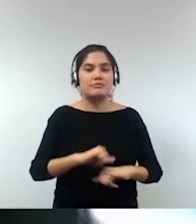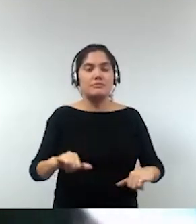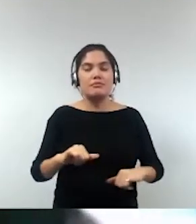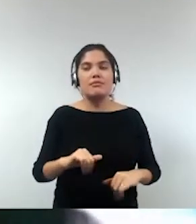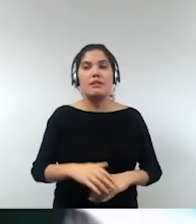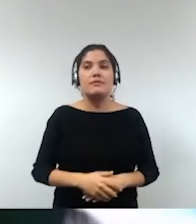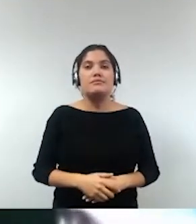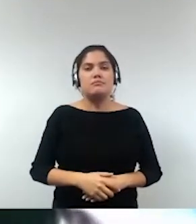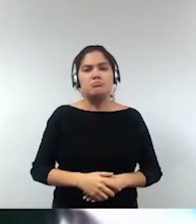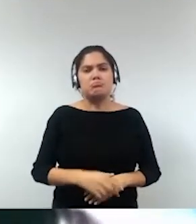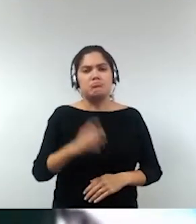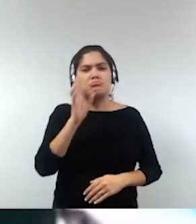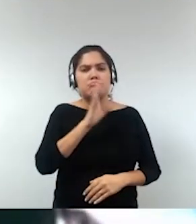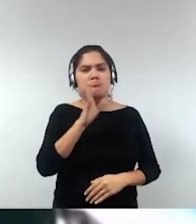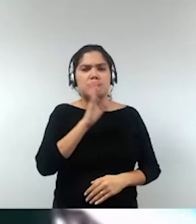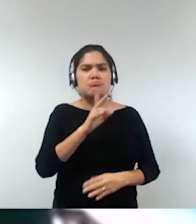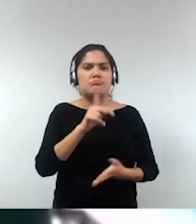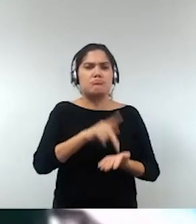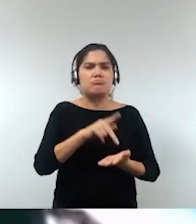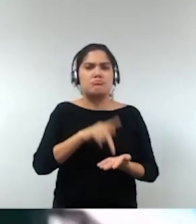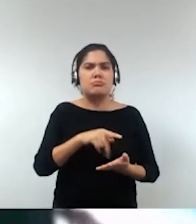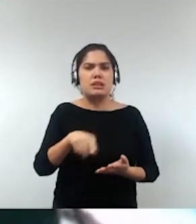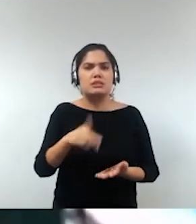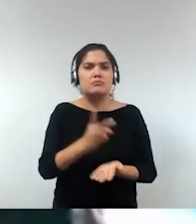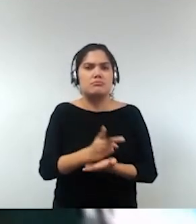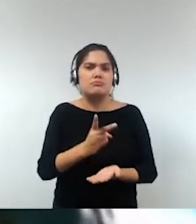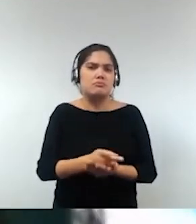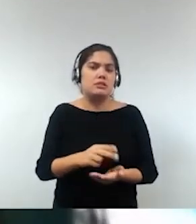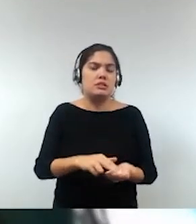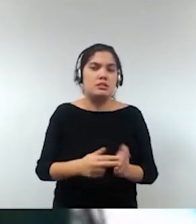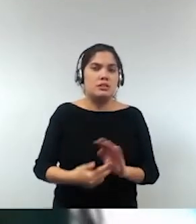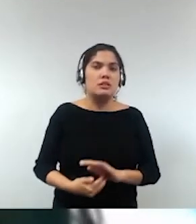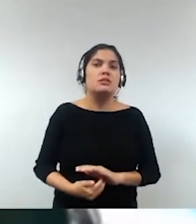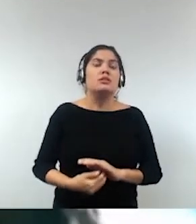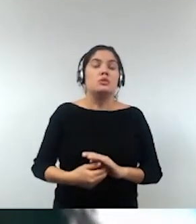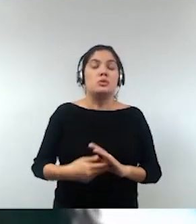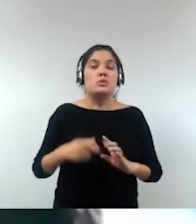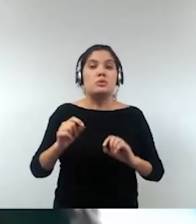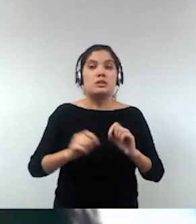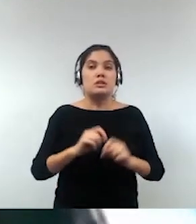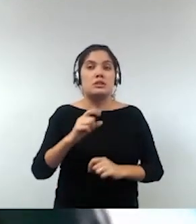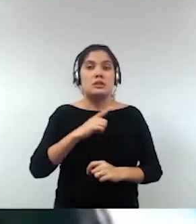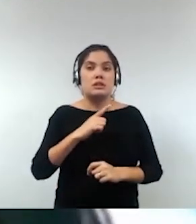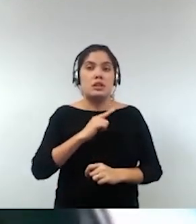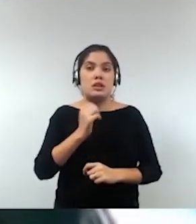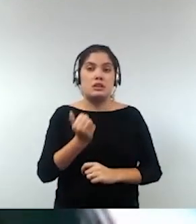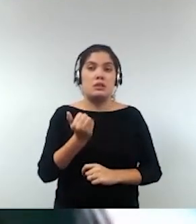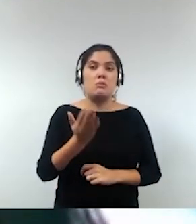assim, então foi bem bacana nesse sentido. E o que vai vir depois, né, o que vai vir